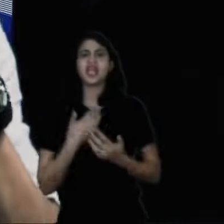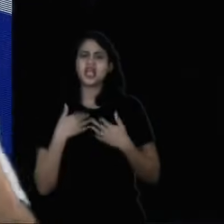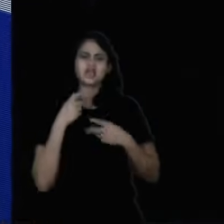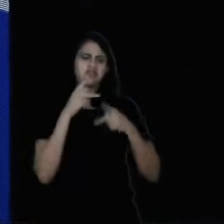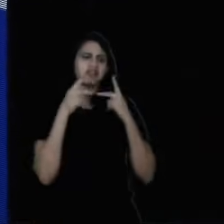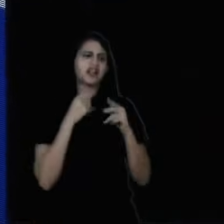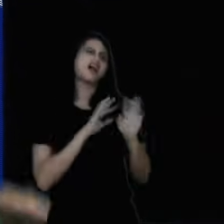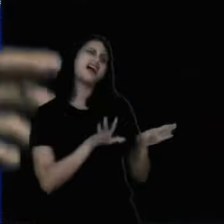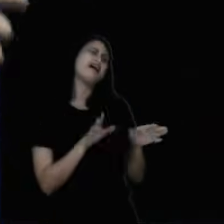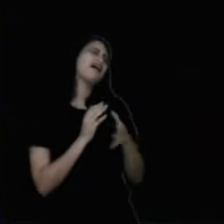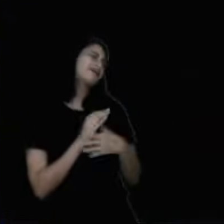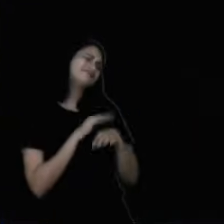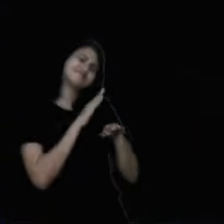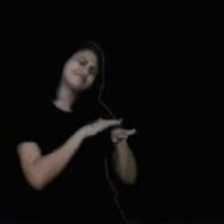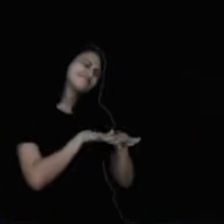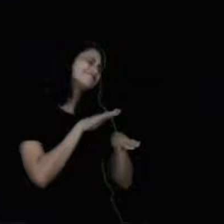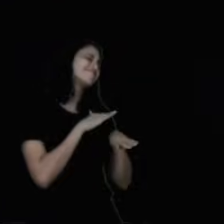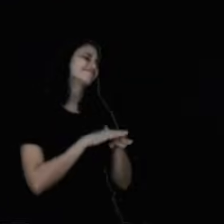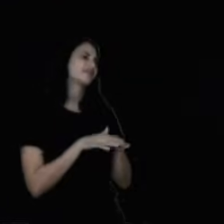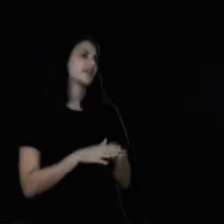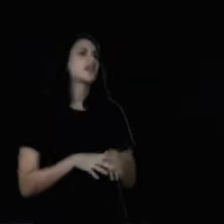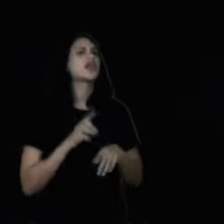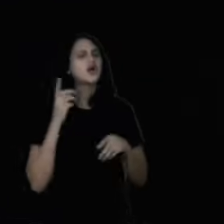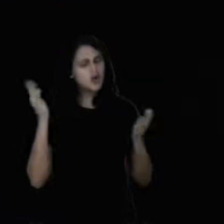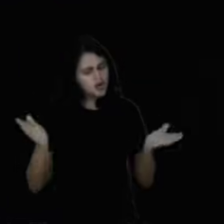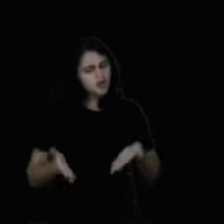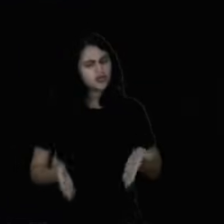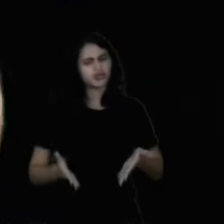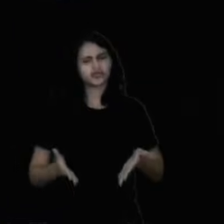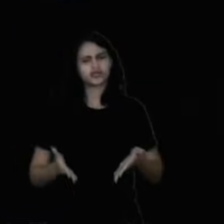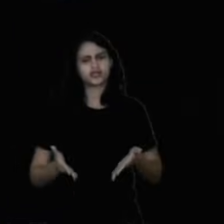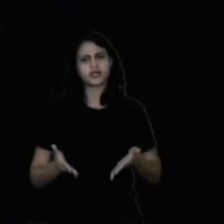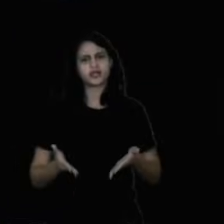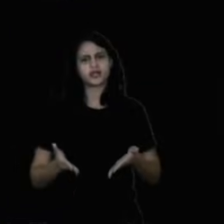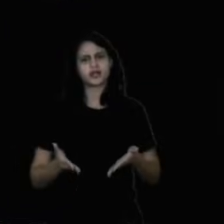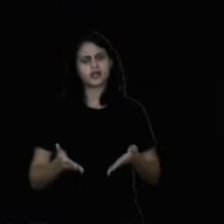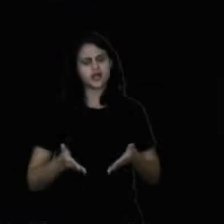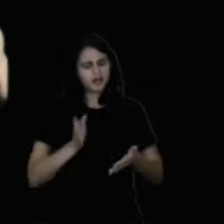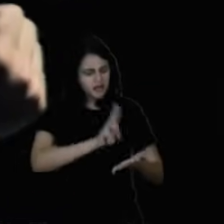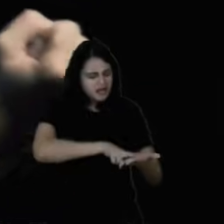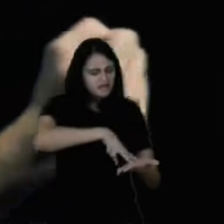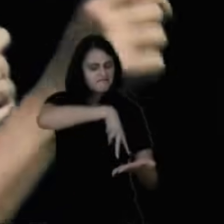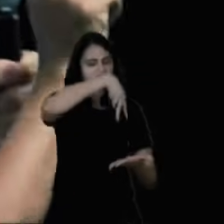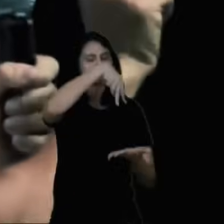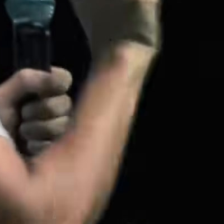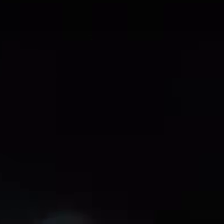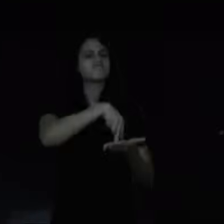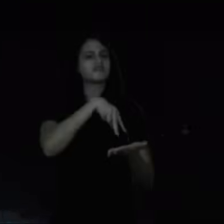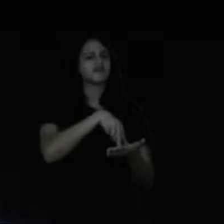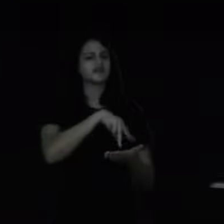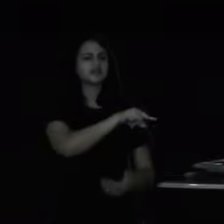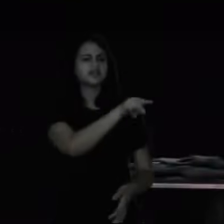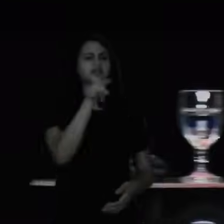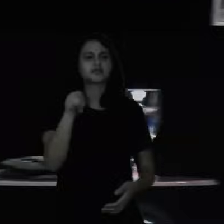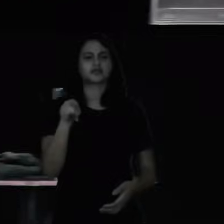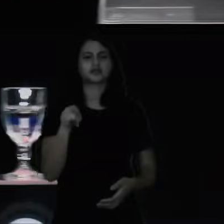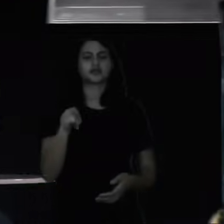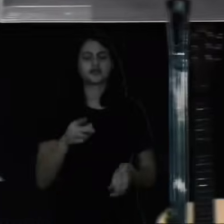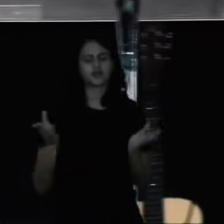Não. Hoje eu vim aqui para te levantar desse buraco. Hoje eu vim